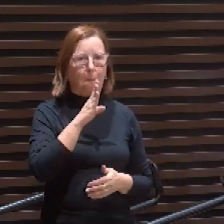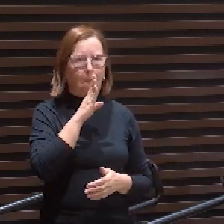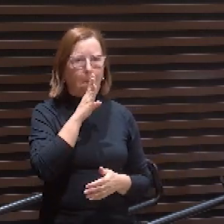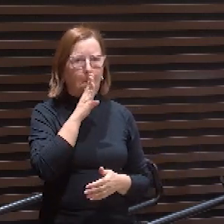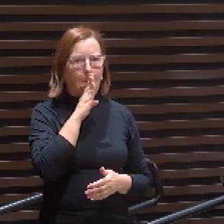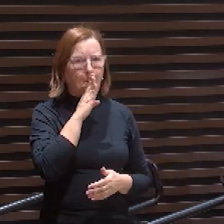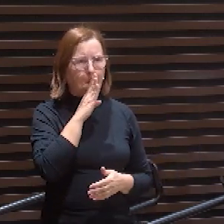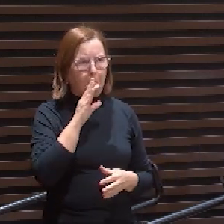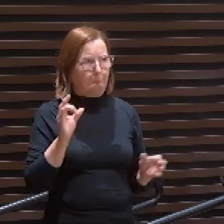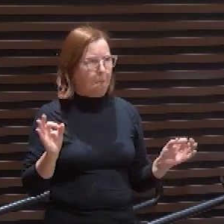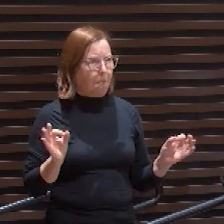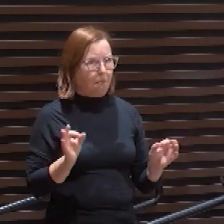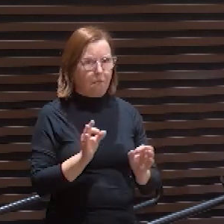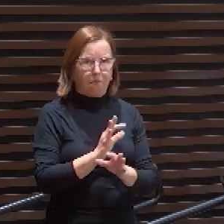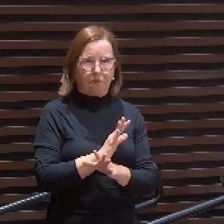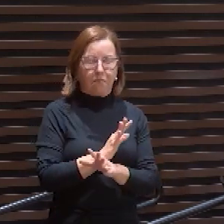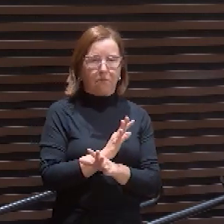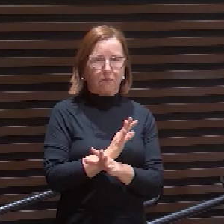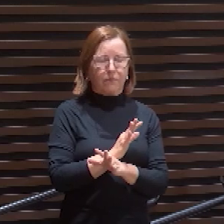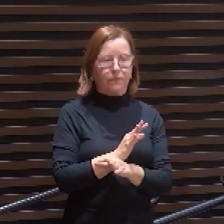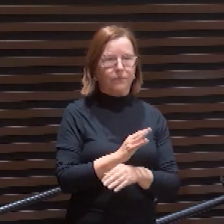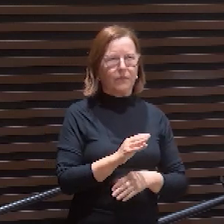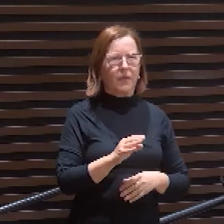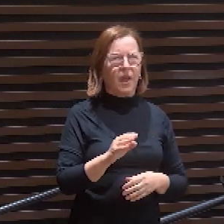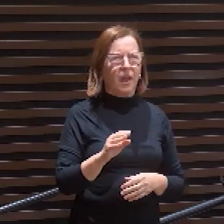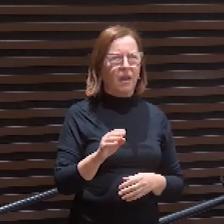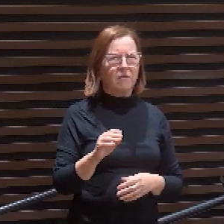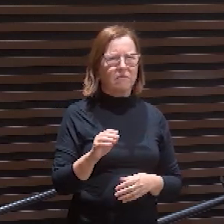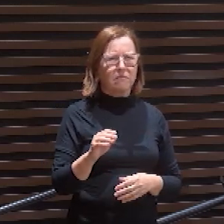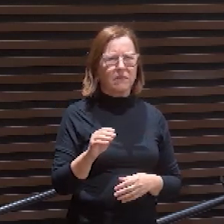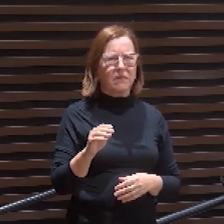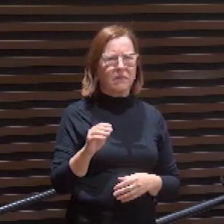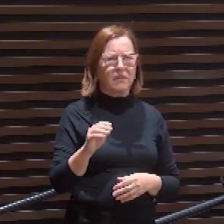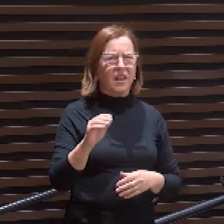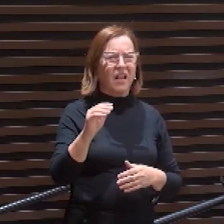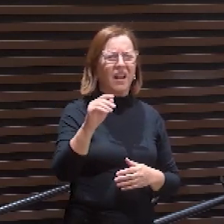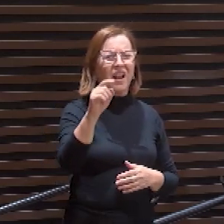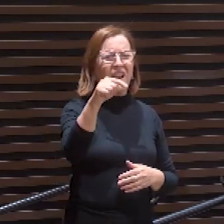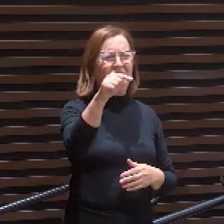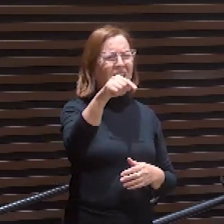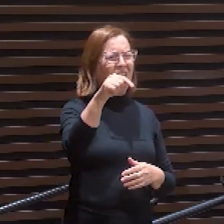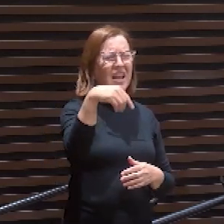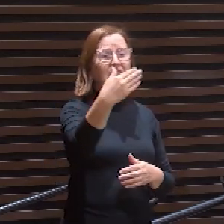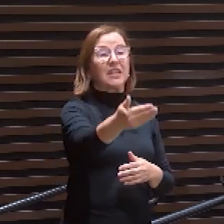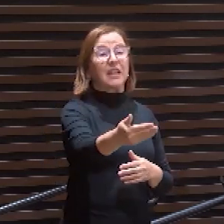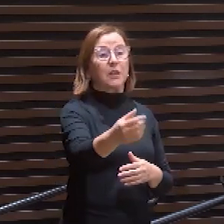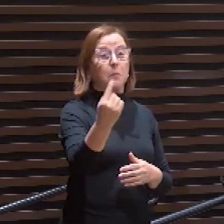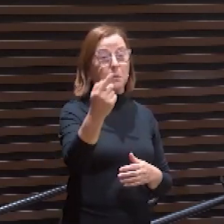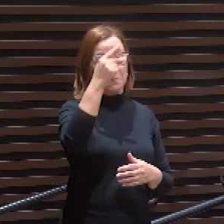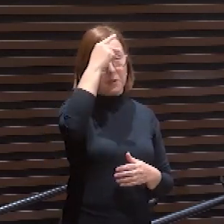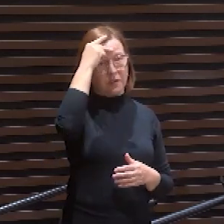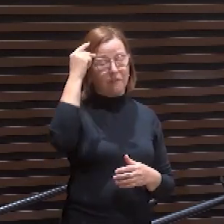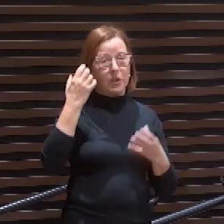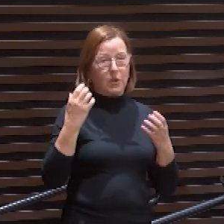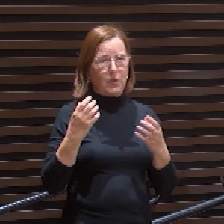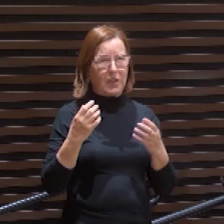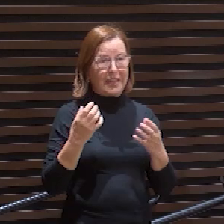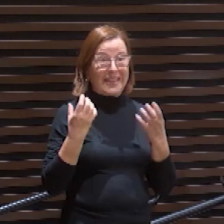Silêncio profundo. Então, lá no fundo da sala, alguém disse: queremos ver a